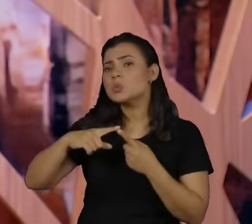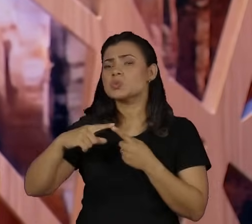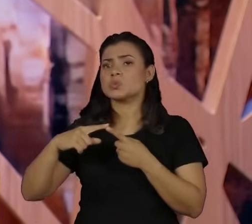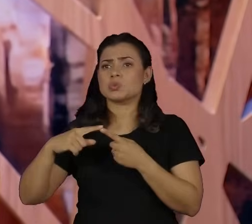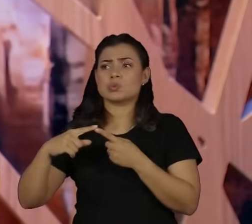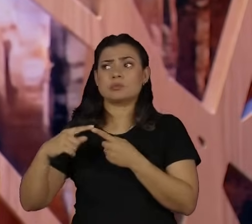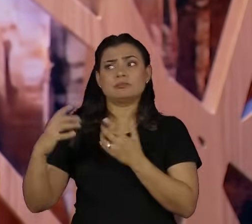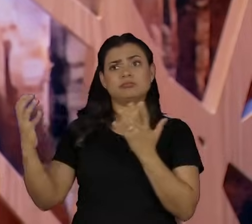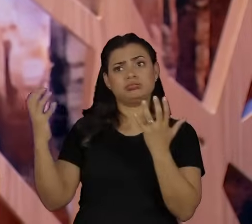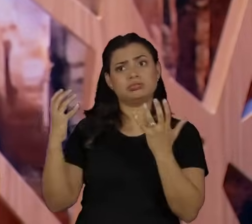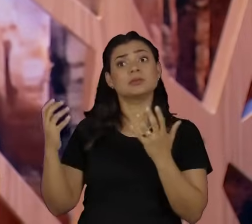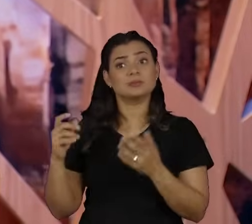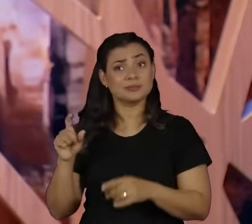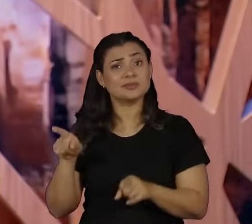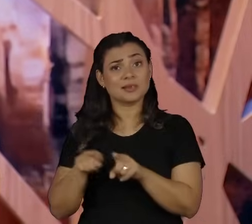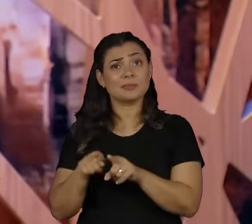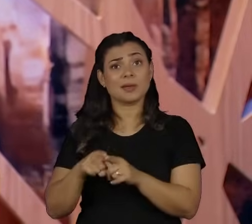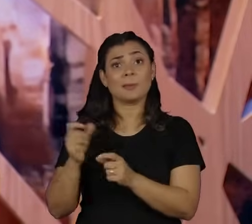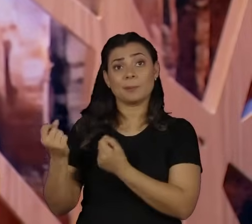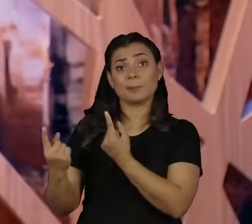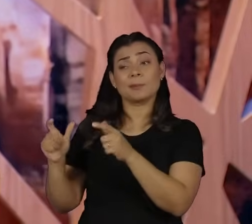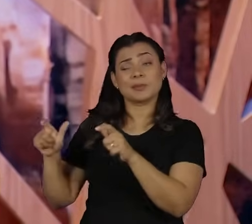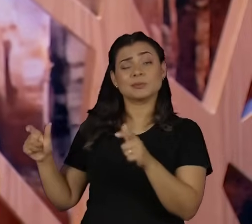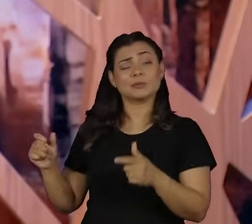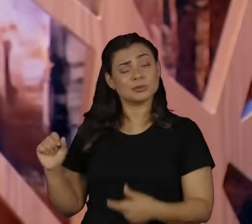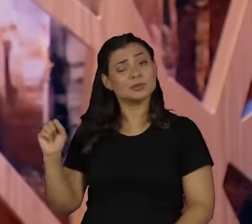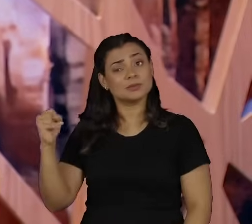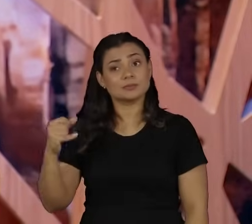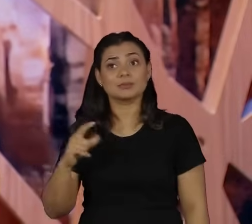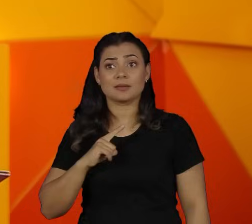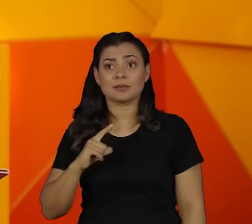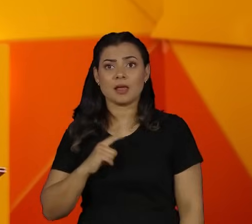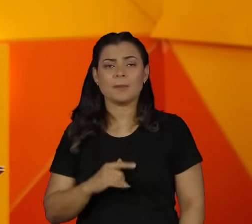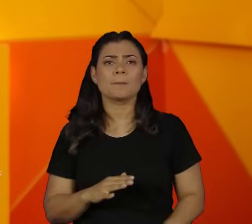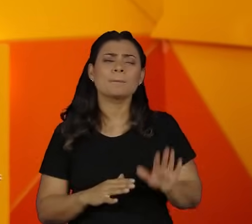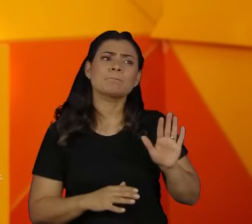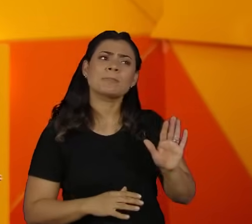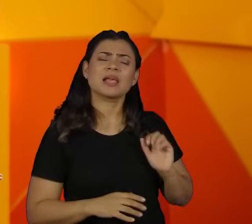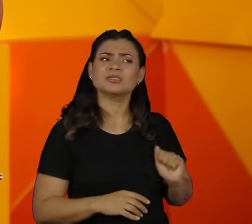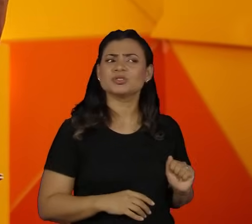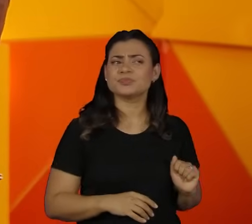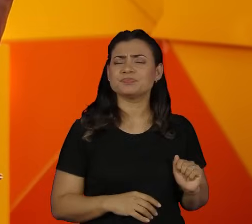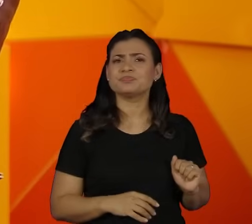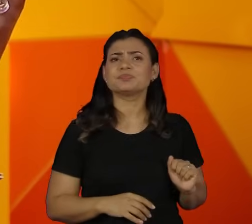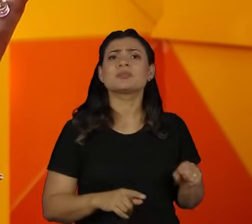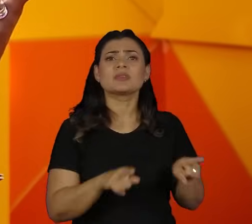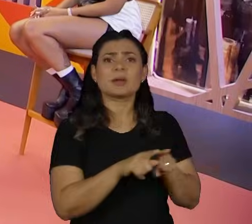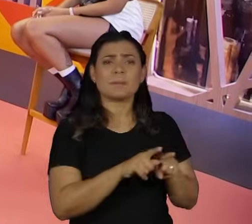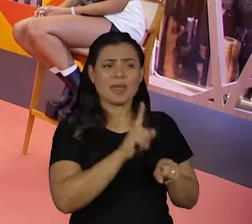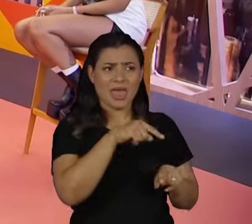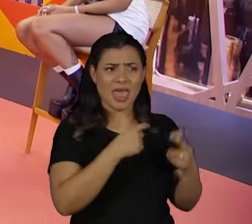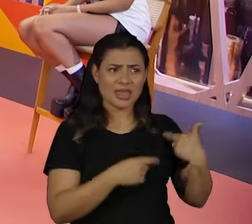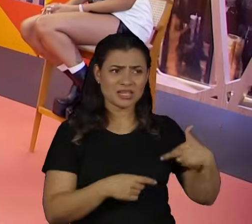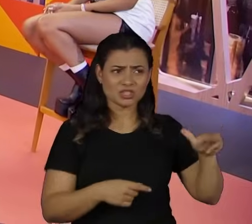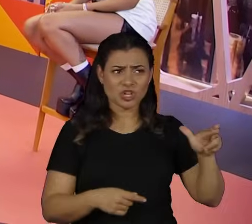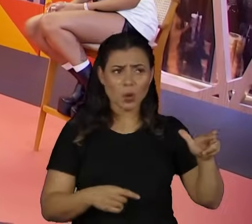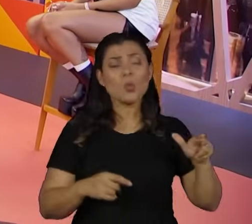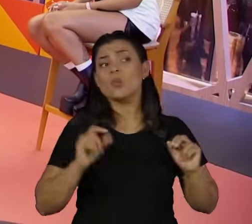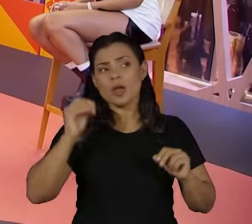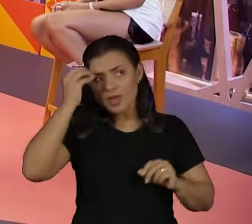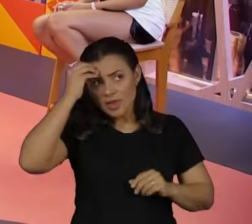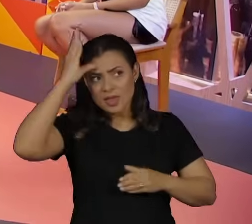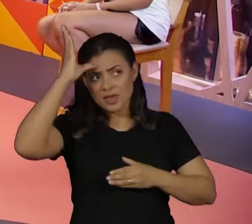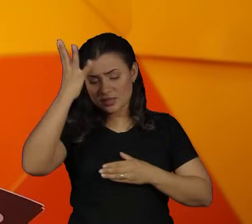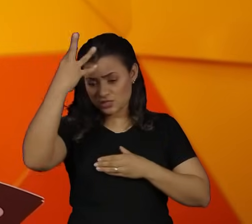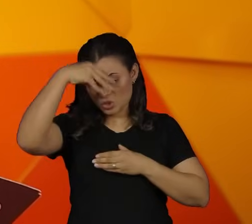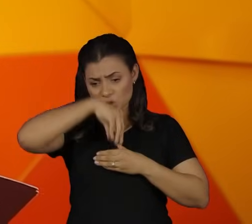essas figuras que se colocam como figuras gurus, esotéricas, né? Então... E teria uma relação, Paulo, com religião? Eu achei bastante importante essa